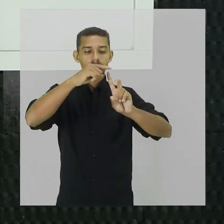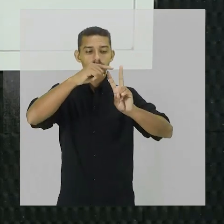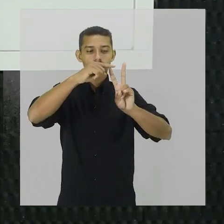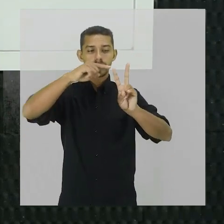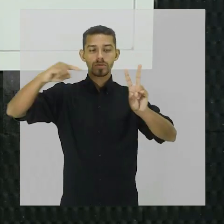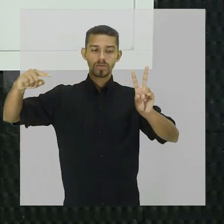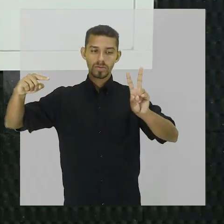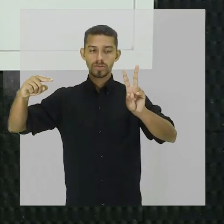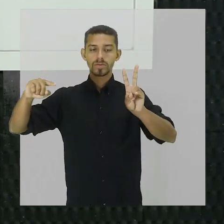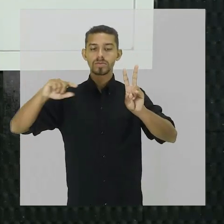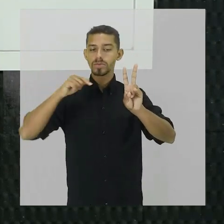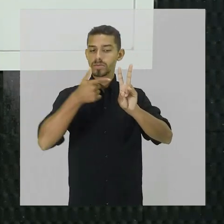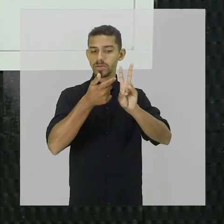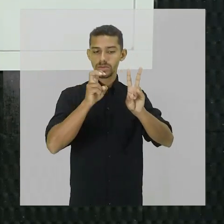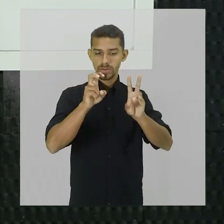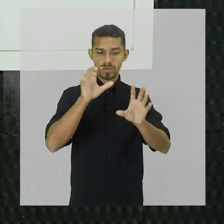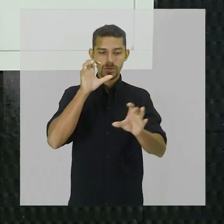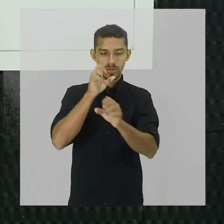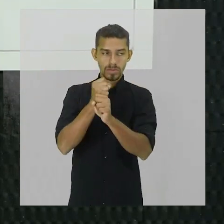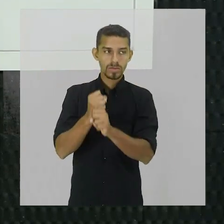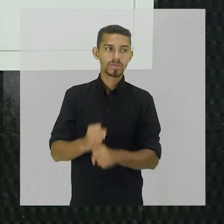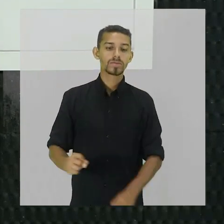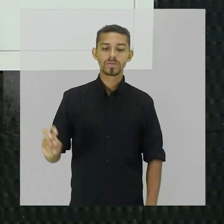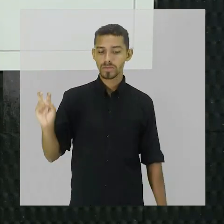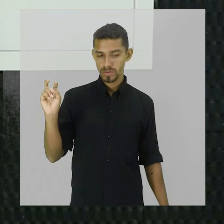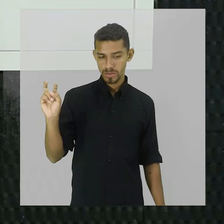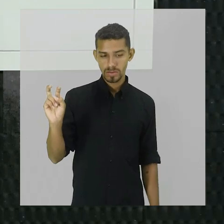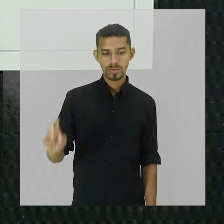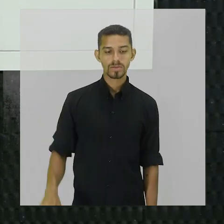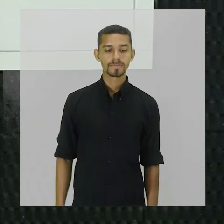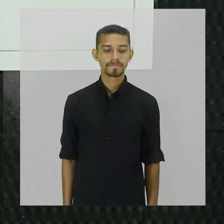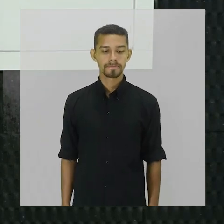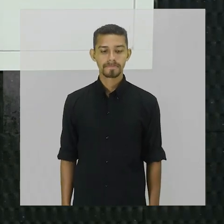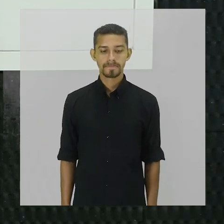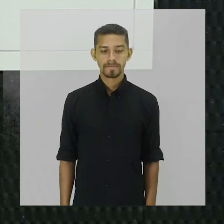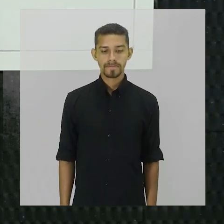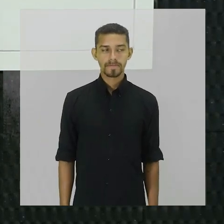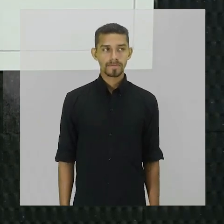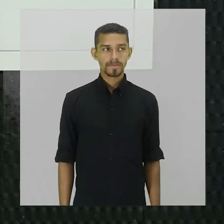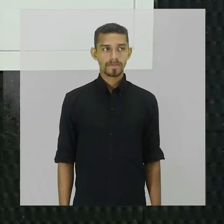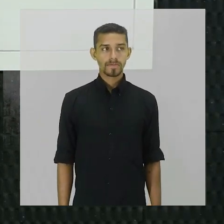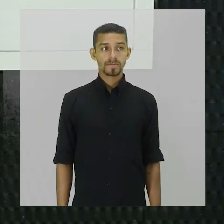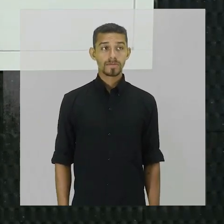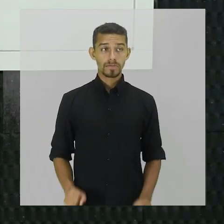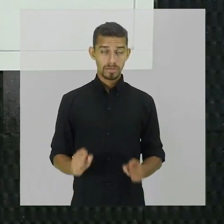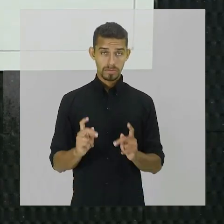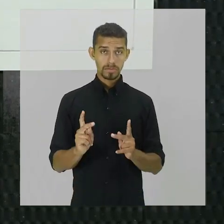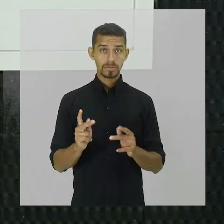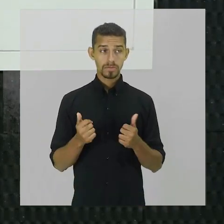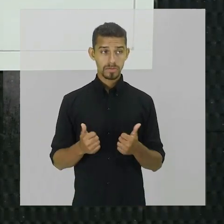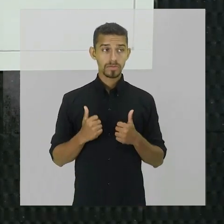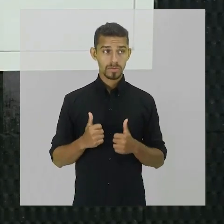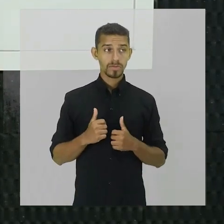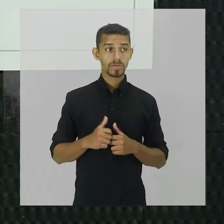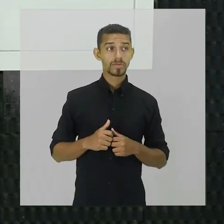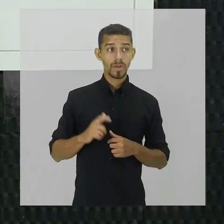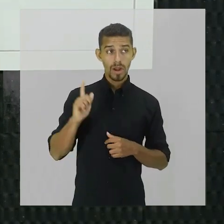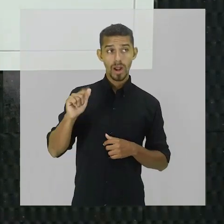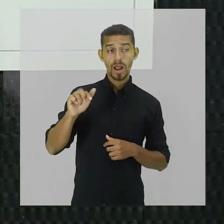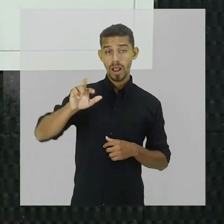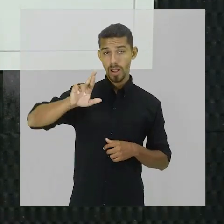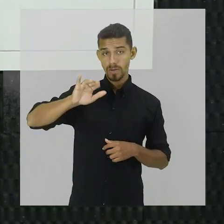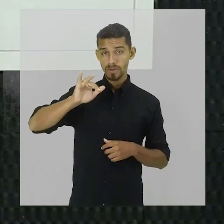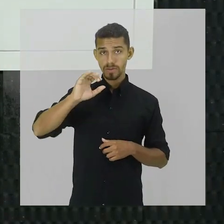né? Então, a raiz quadrada de 25 é 5. Beleza? Esse é o raio do